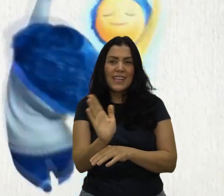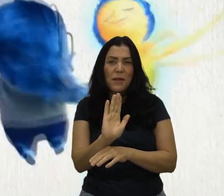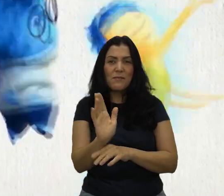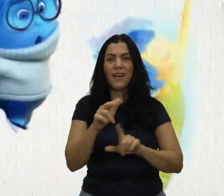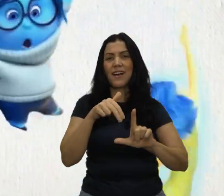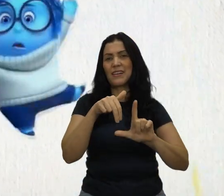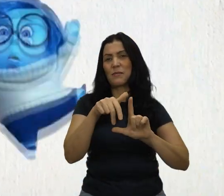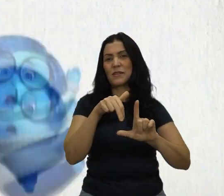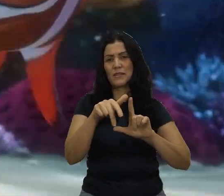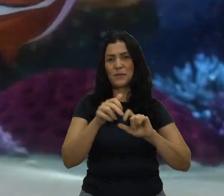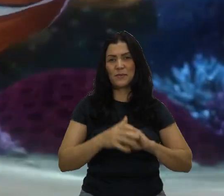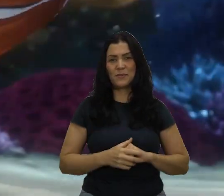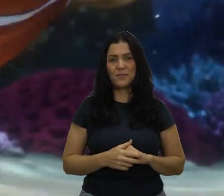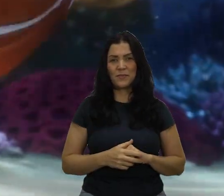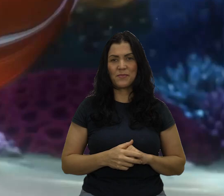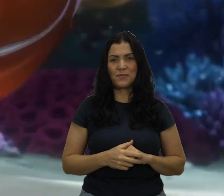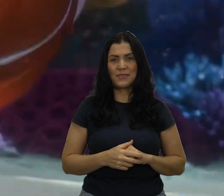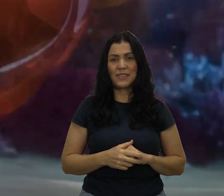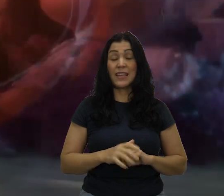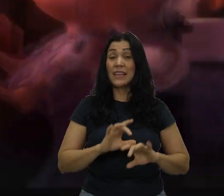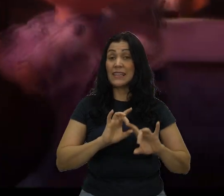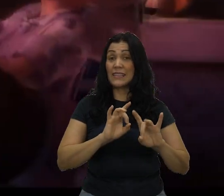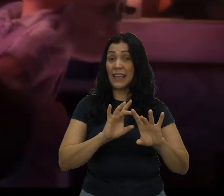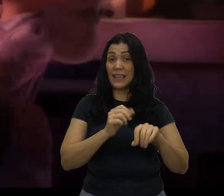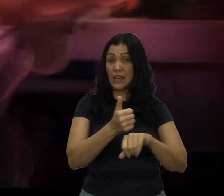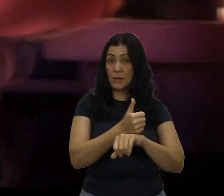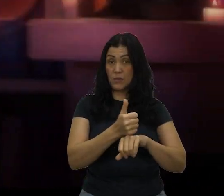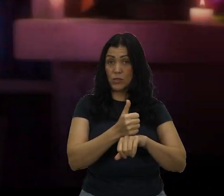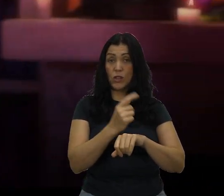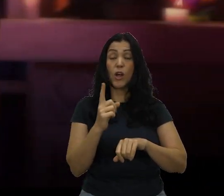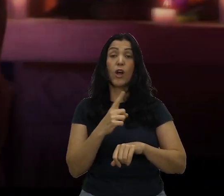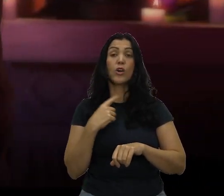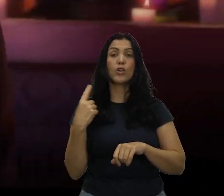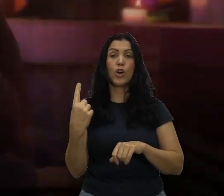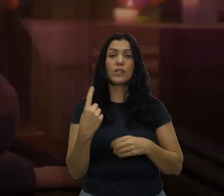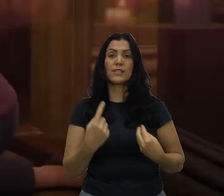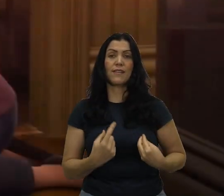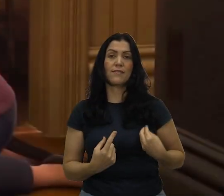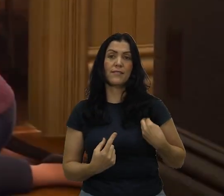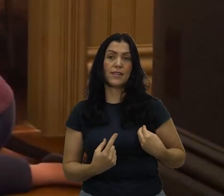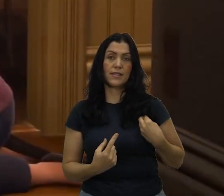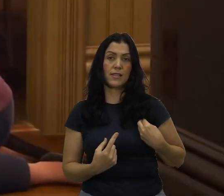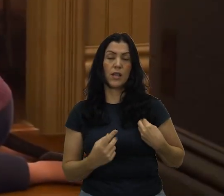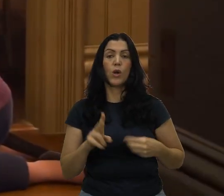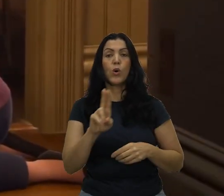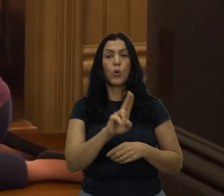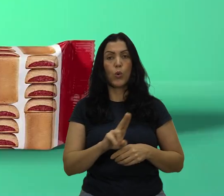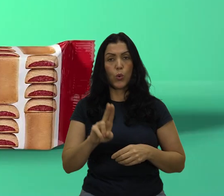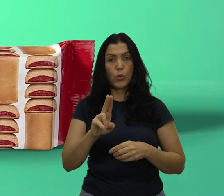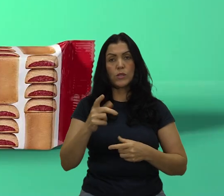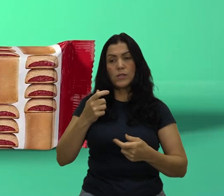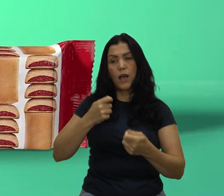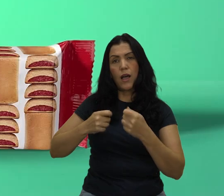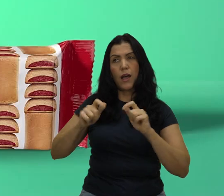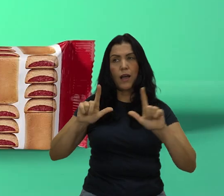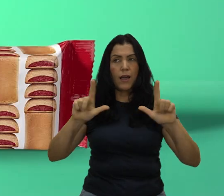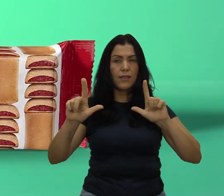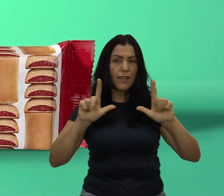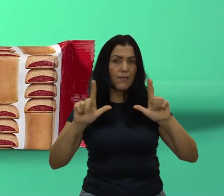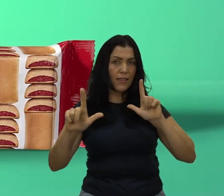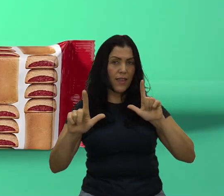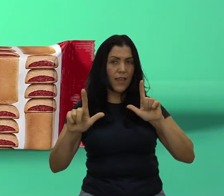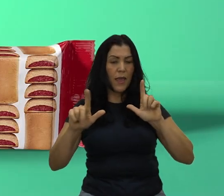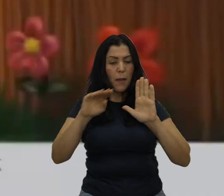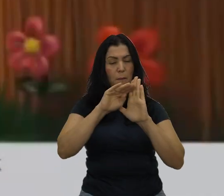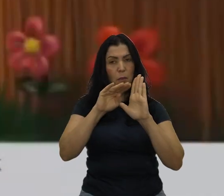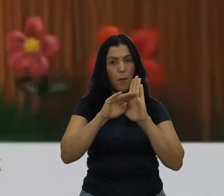o cinema e a animação. Essa técnica faz parte de nossas vidas e é usada em comerciais de